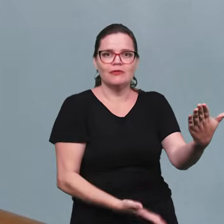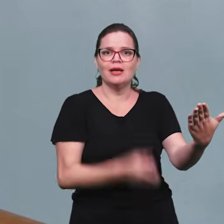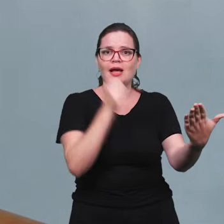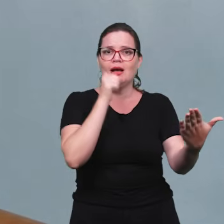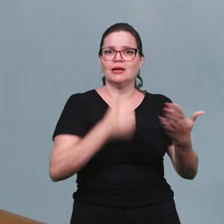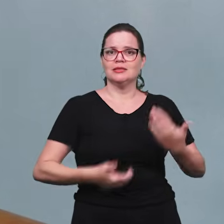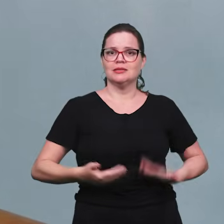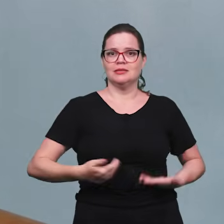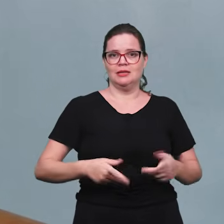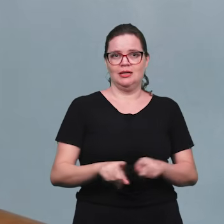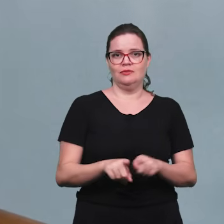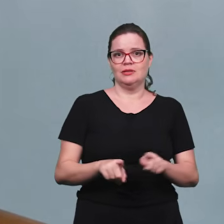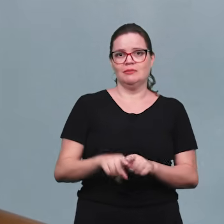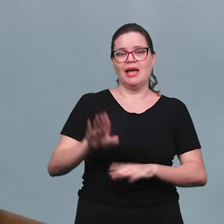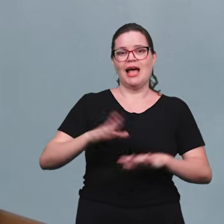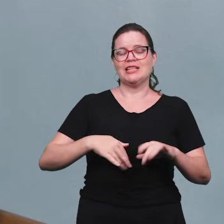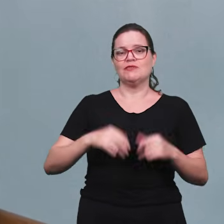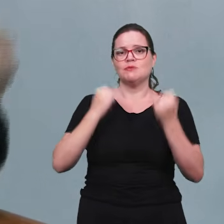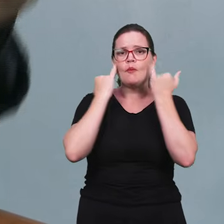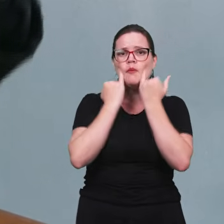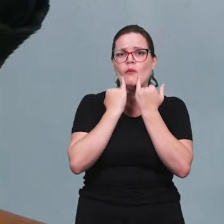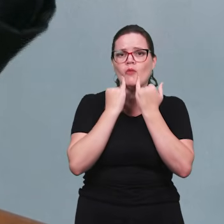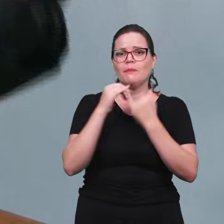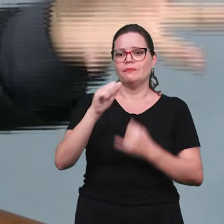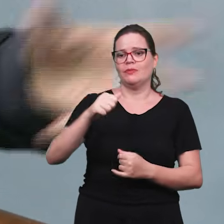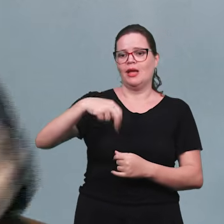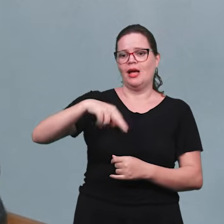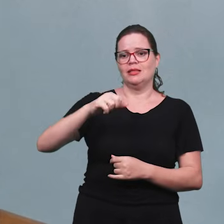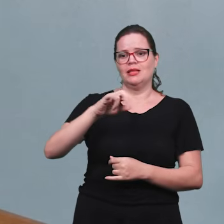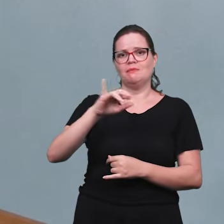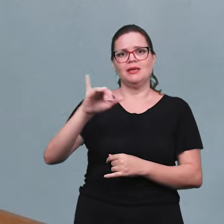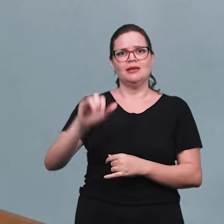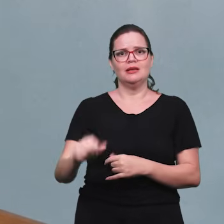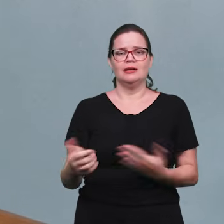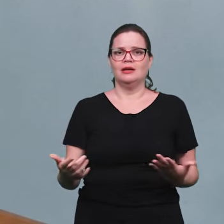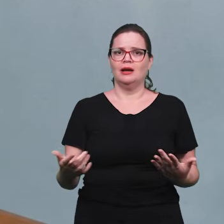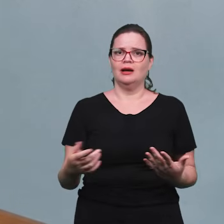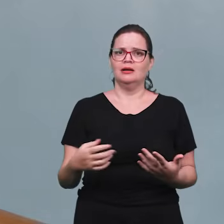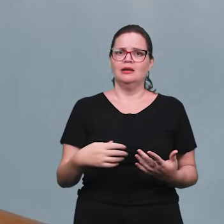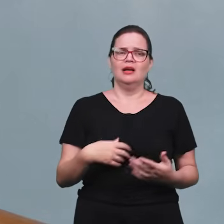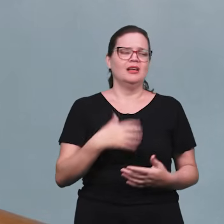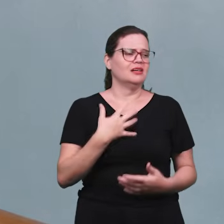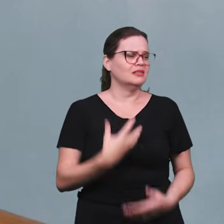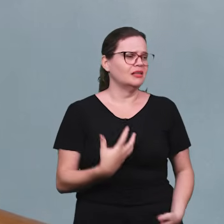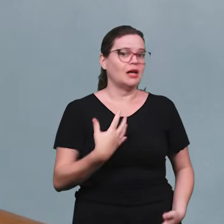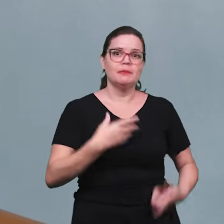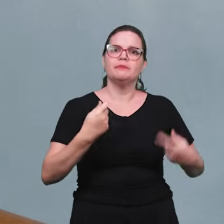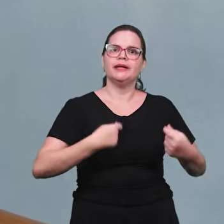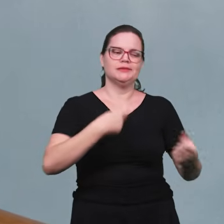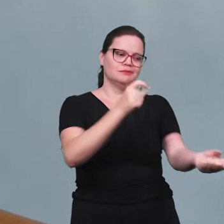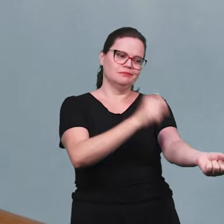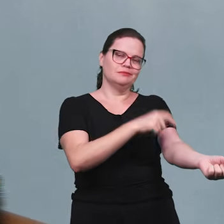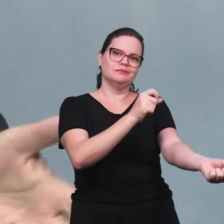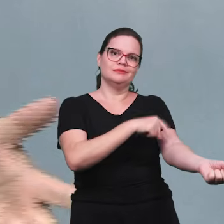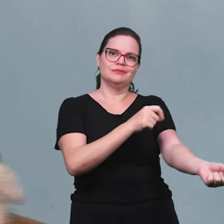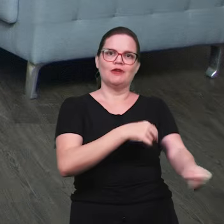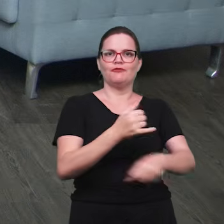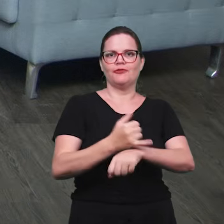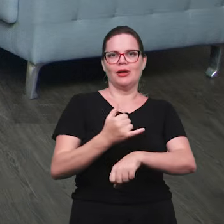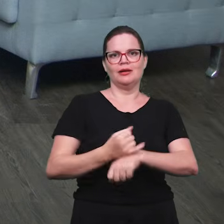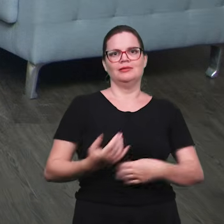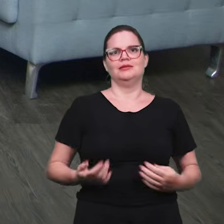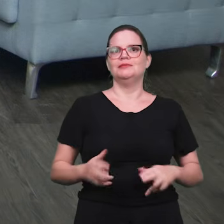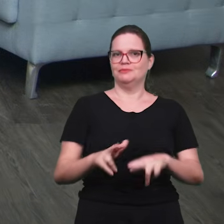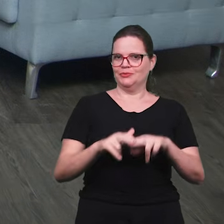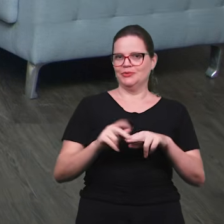Irmãs, né? Questão de anemia. Aí você vai ver, está com anemia. Aí você precisa fazer reposição. Então, por isso que o nosso tema